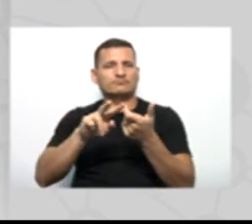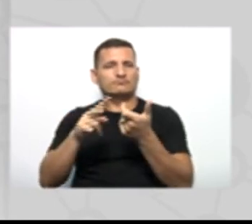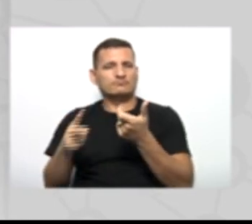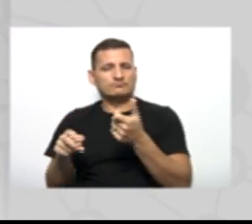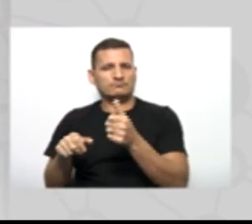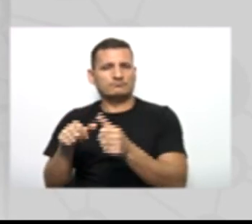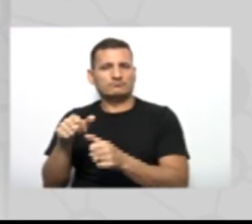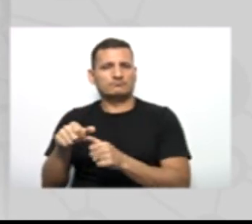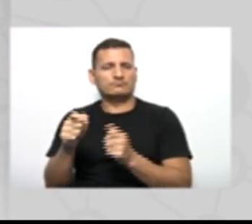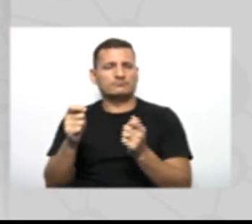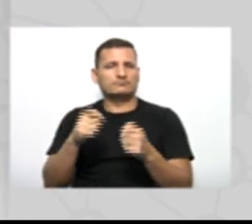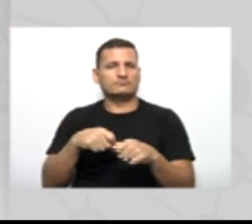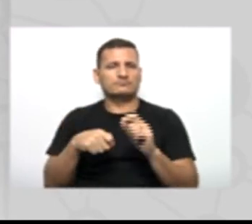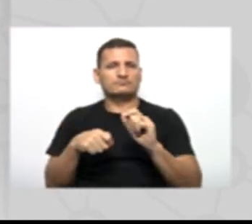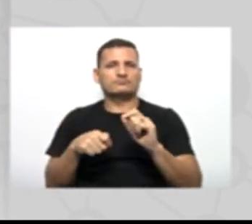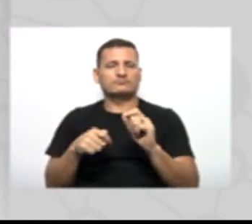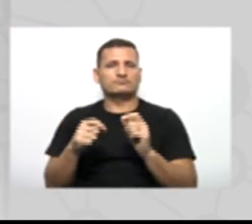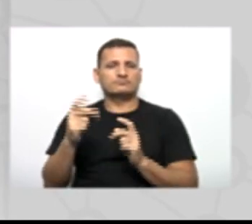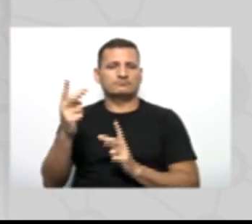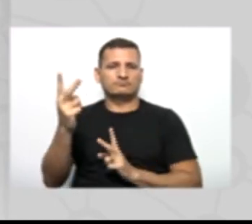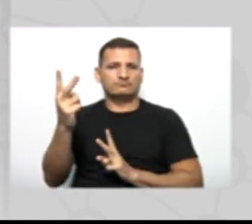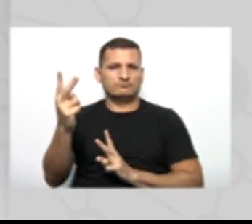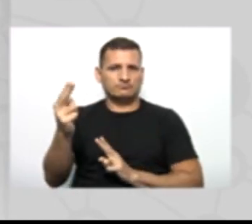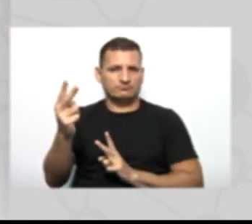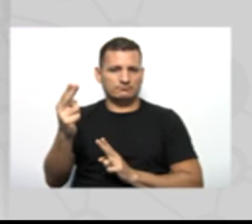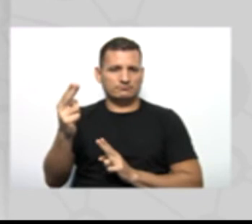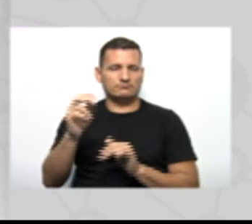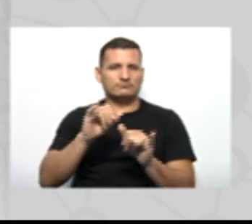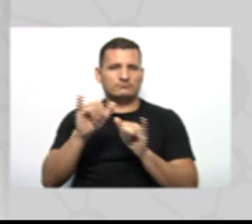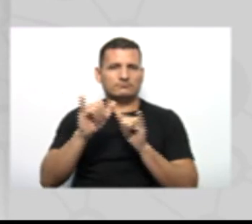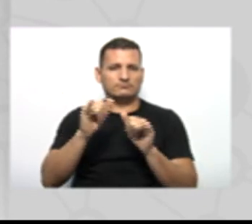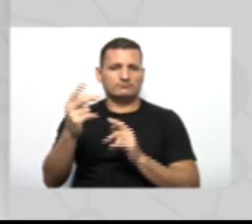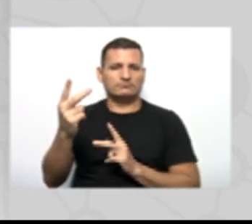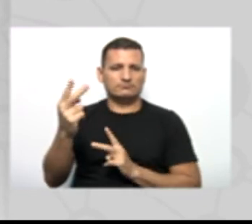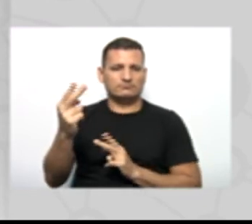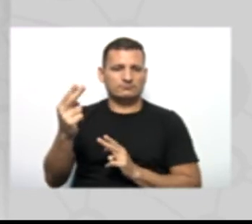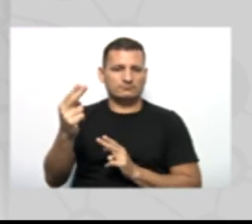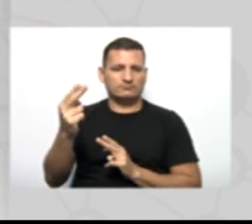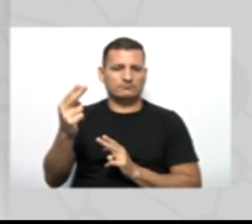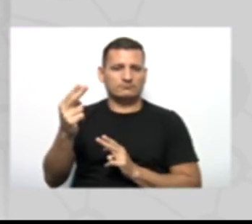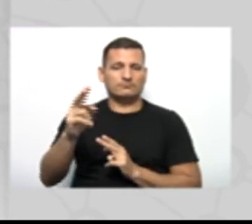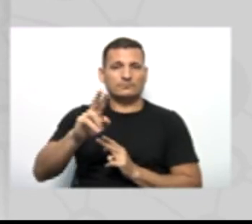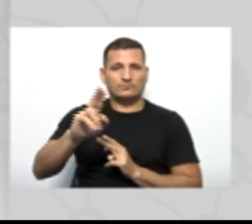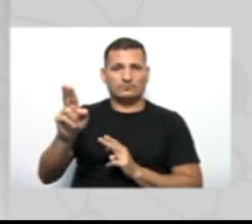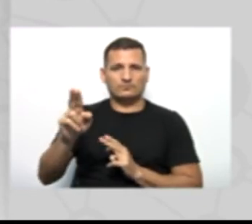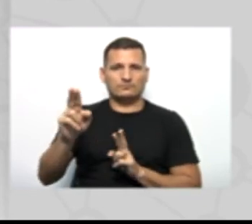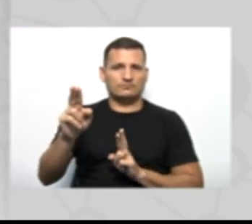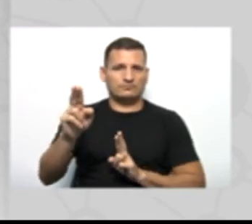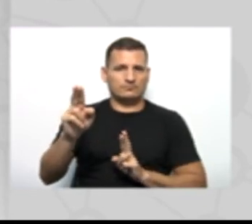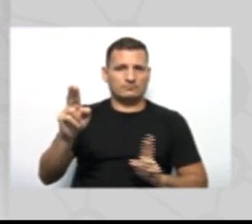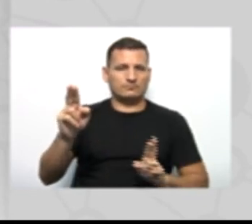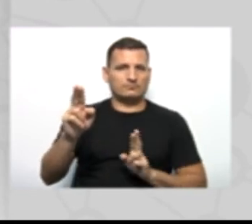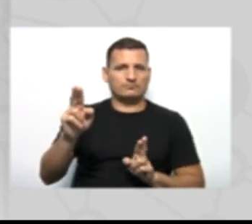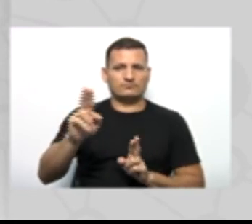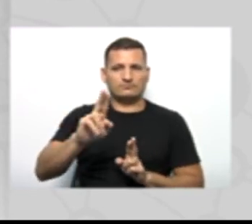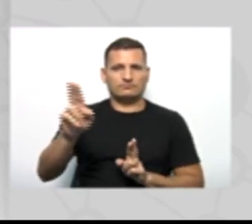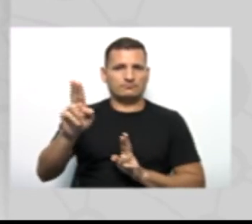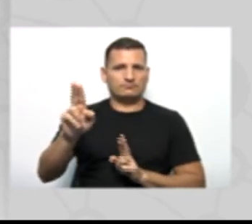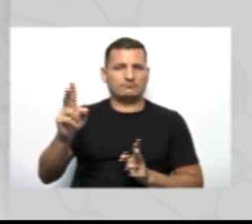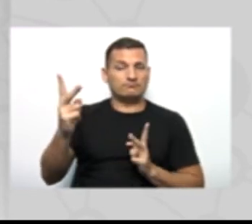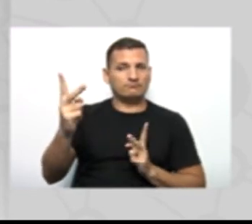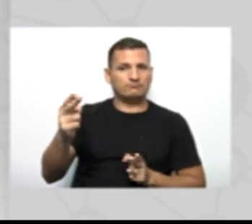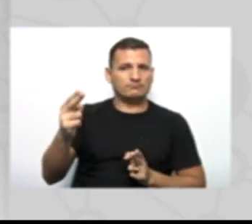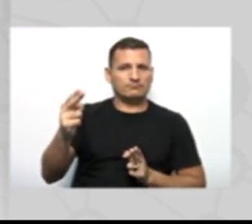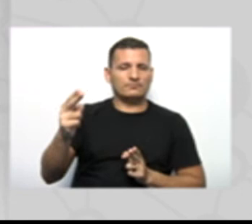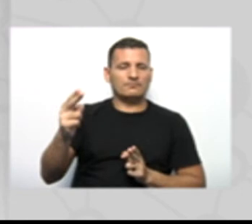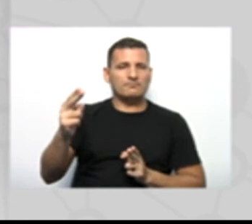permite tratar dois atributos iguais. Olha aqui o atributo nome e olha aqui o atributo nome. São iguais,